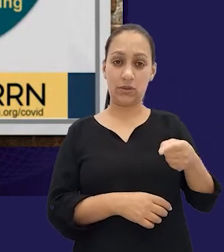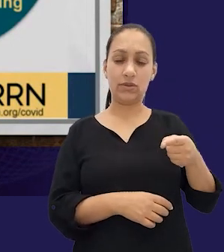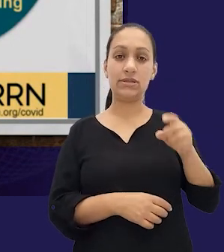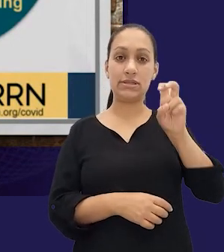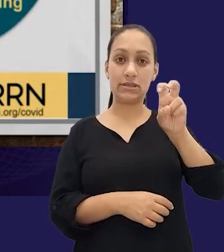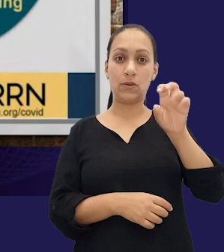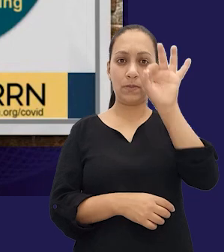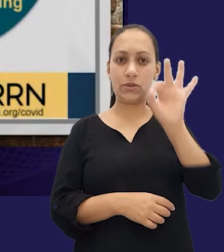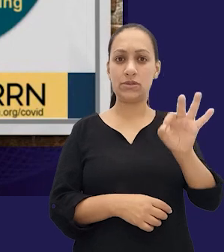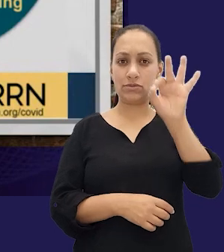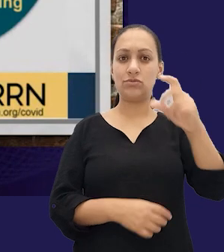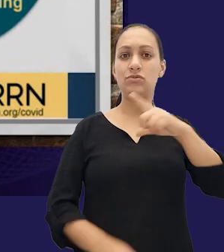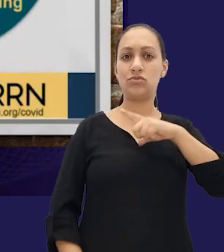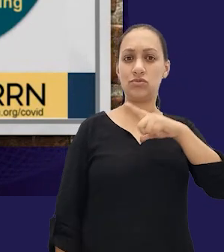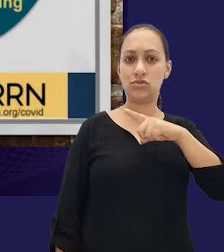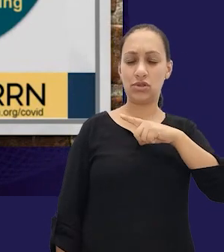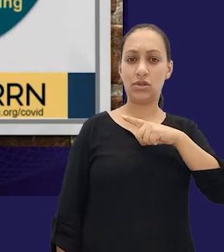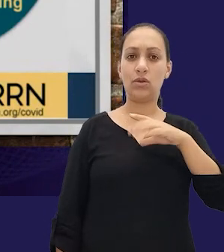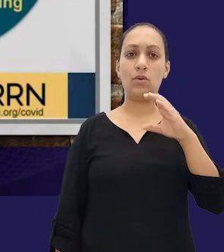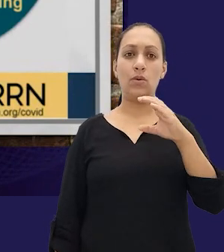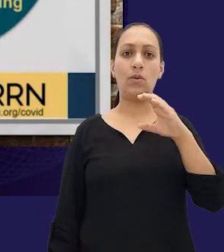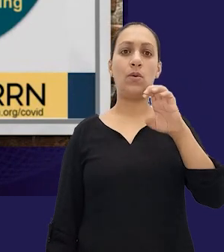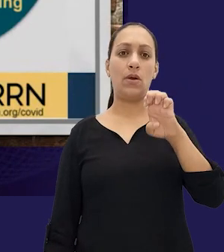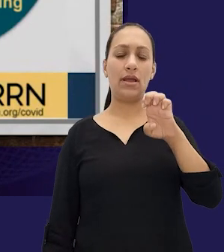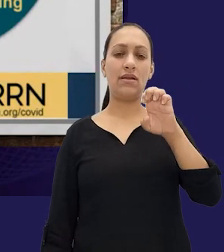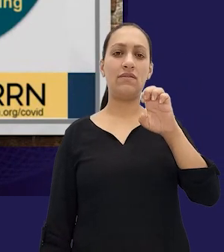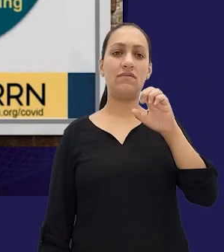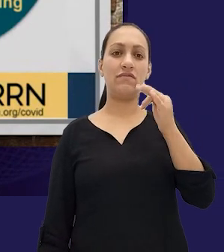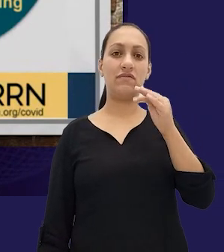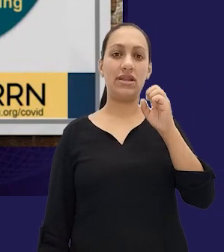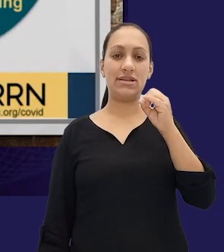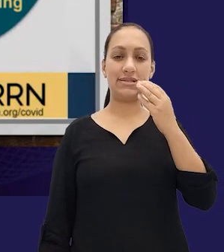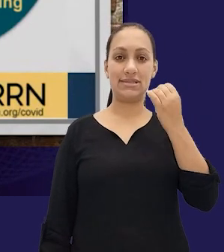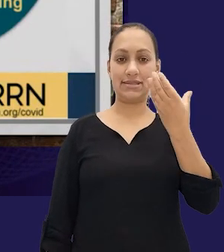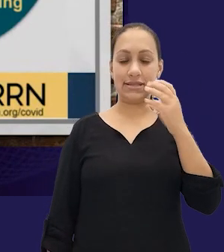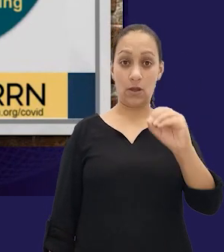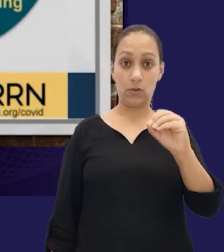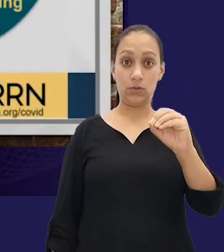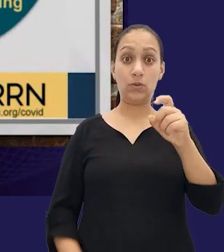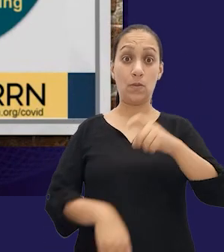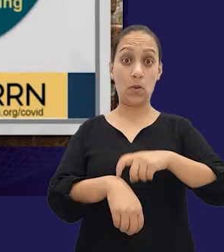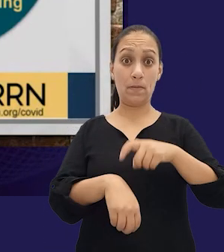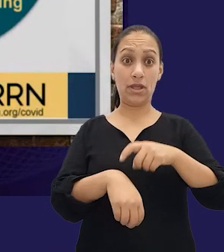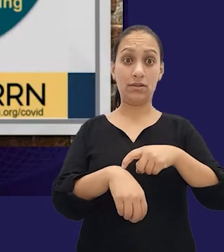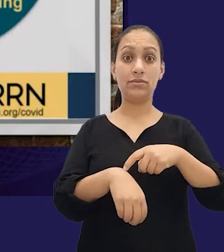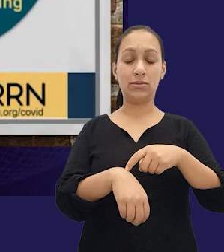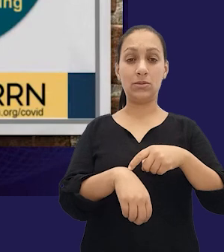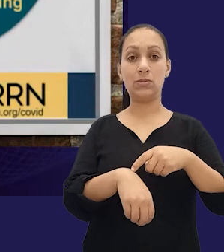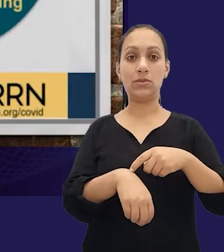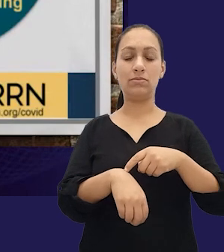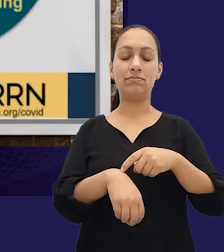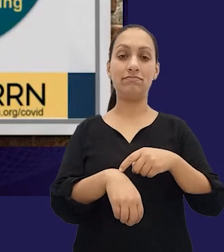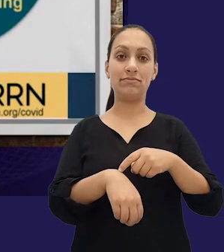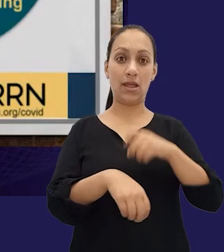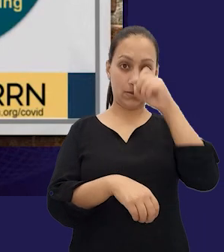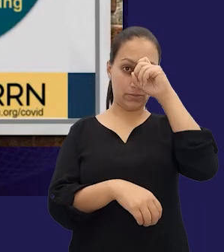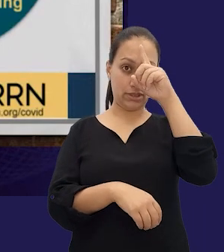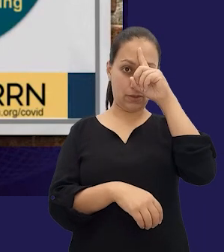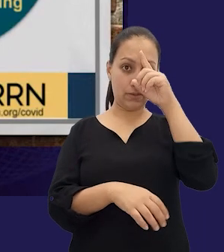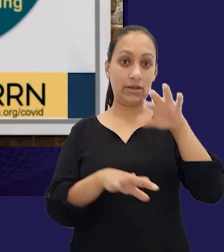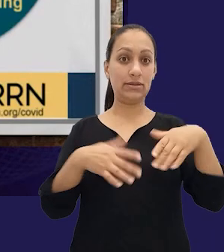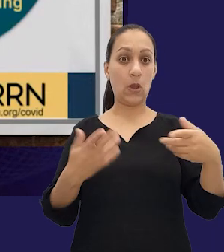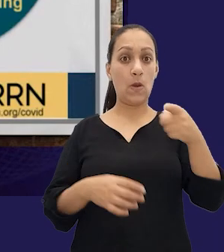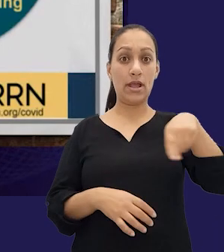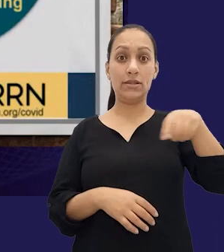3,5% desses pacientes tinham uma co-infecção por bactérias no momento da admissão hospitalar. Então, esses 3,5% tinham que